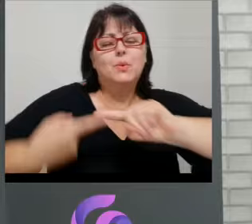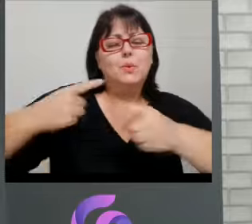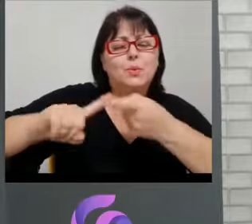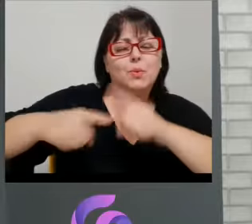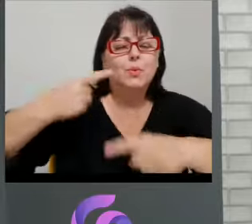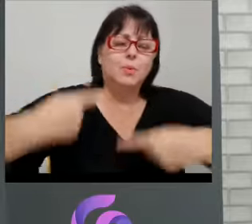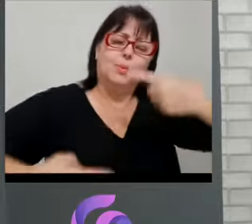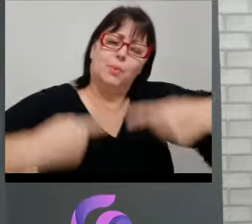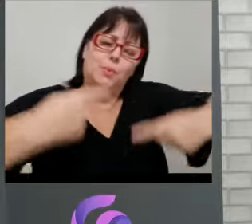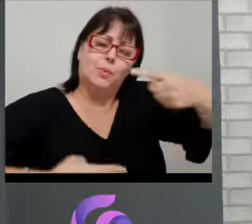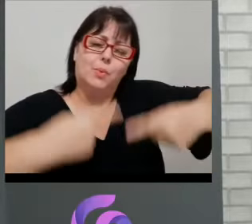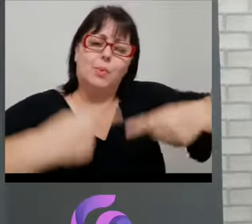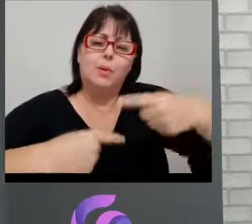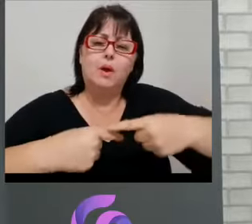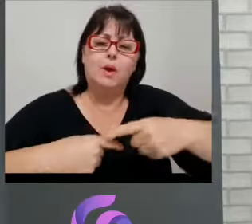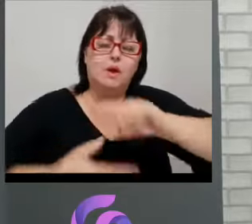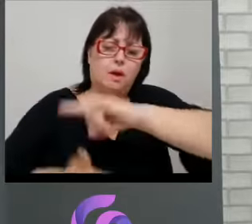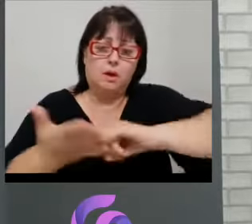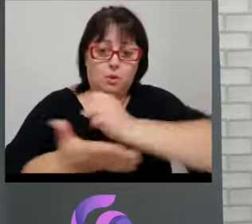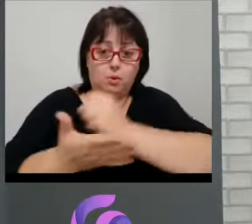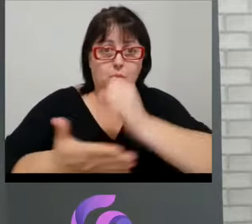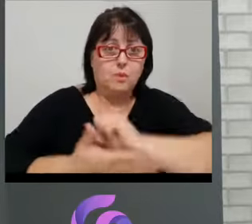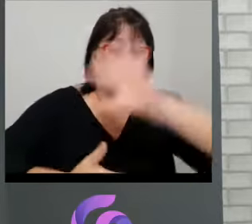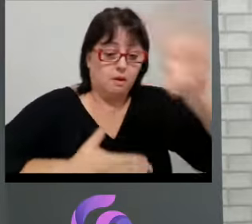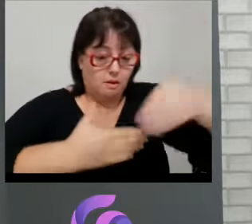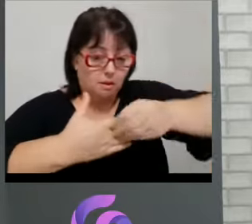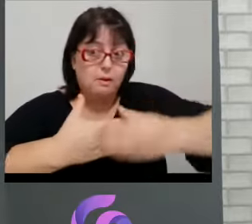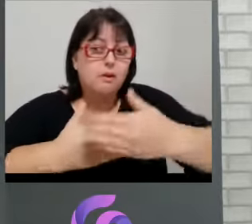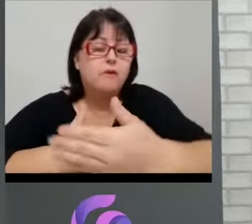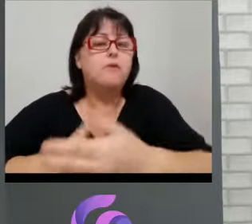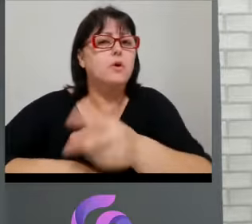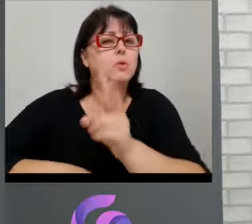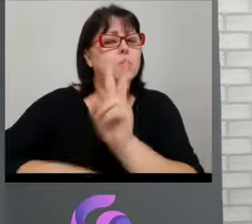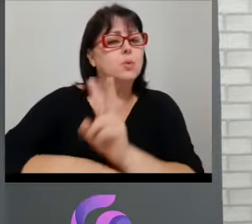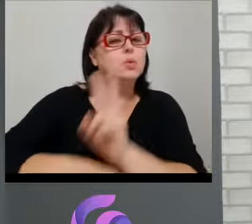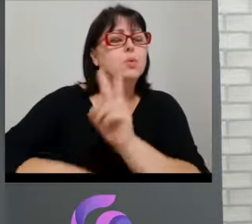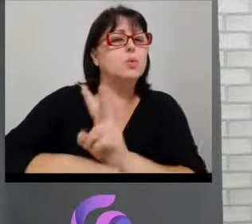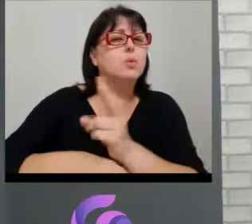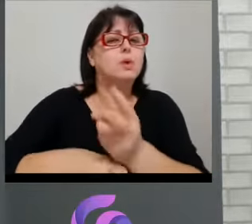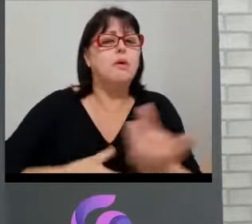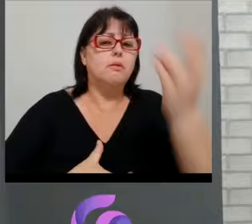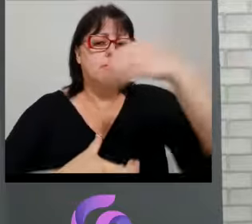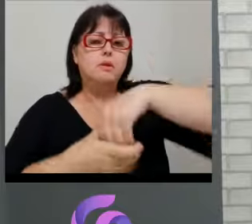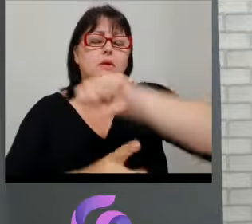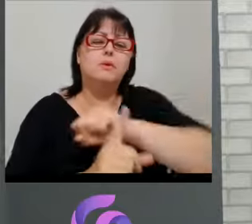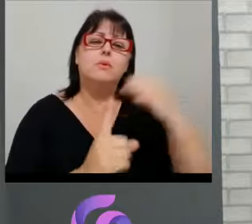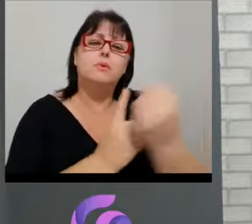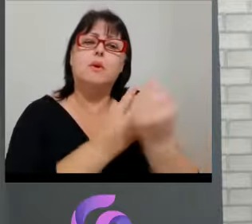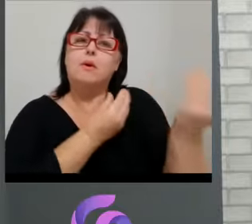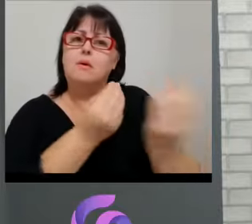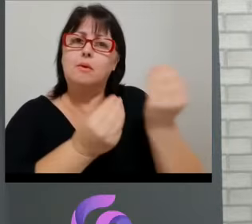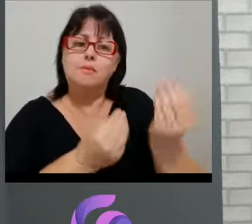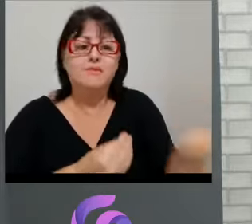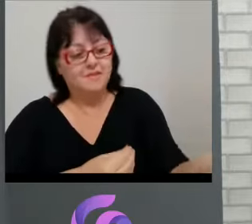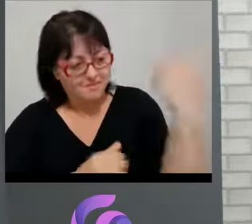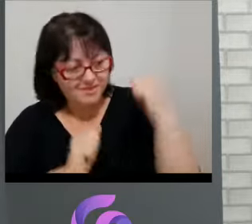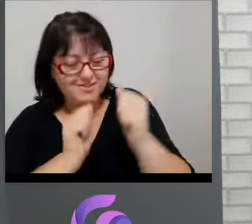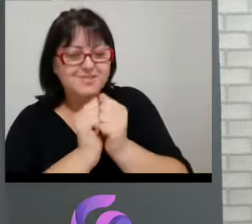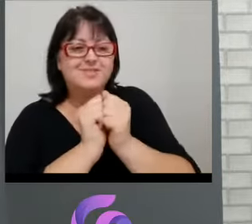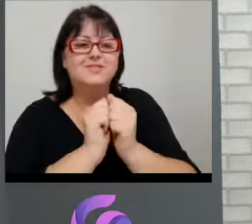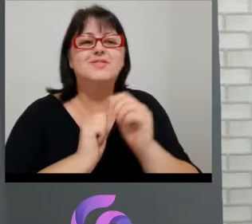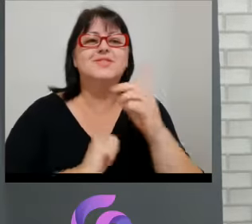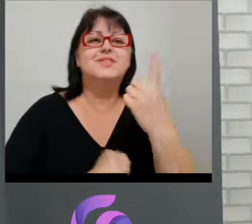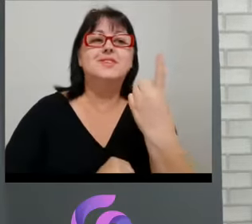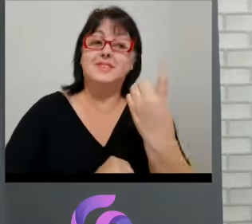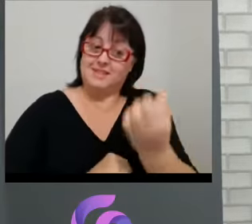iremos discutir, para além dos documentos, a atuação dos arquivos e do arquivista na sociedade. Vem